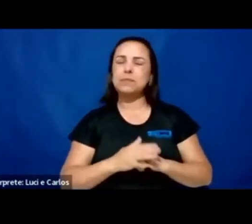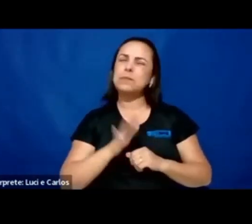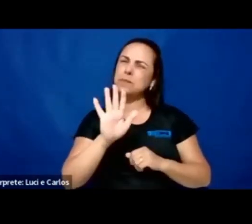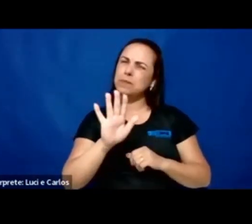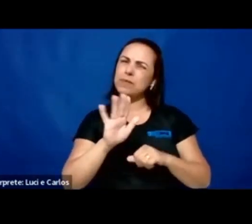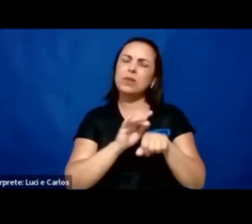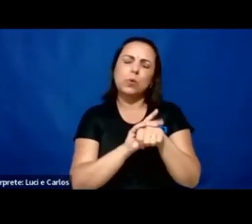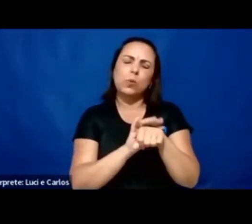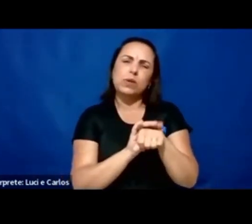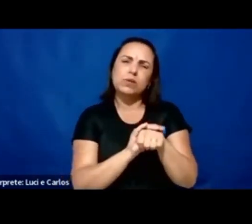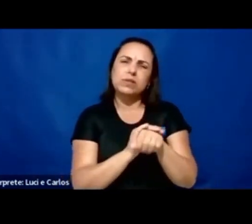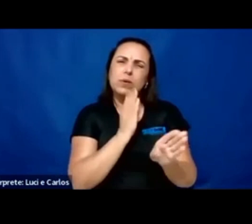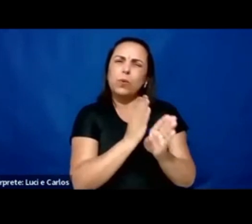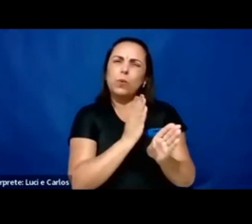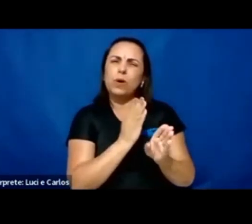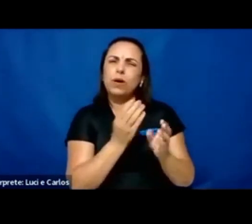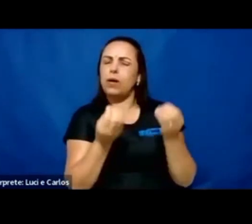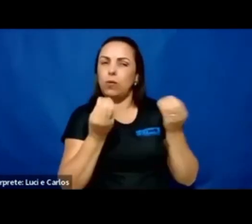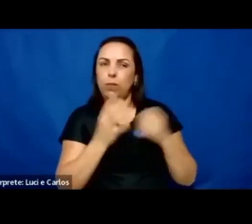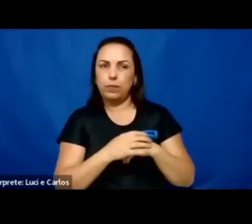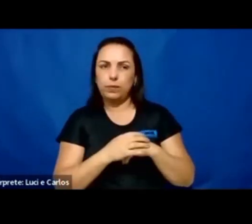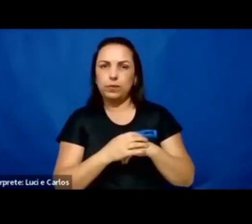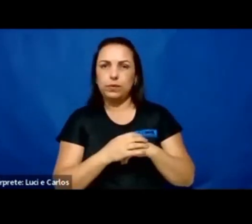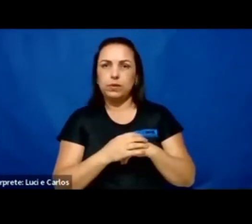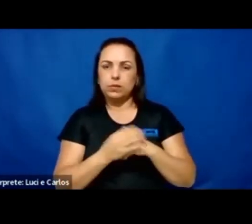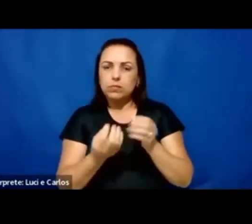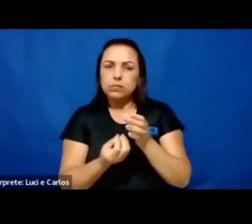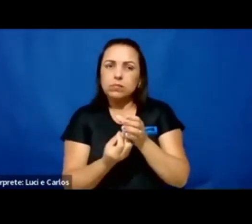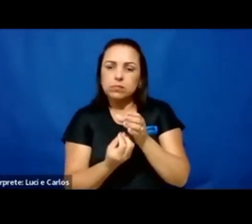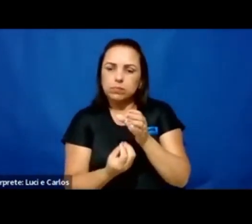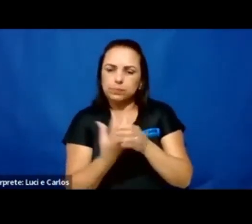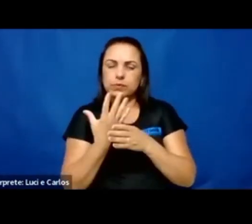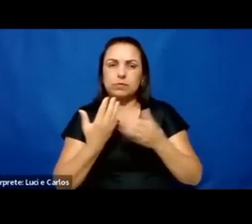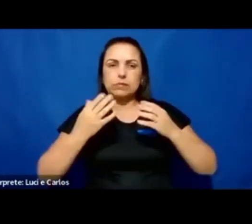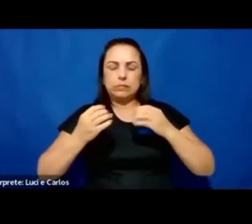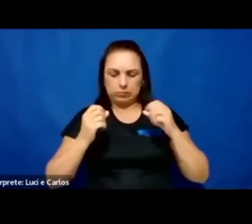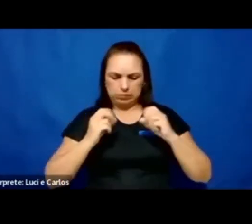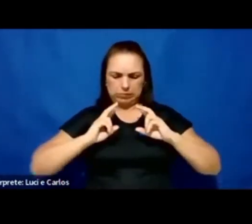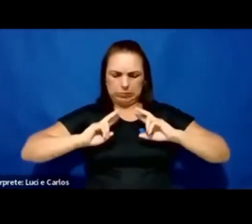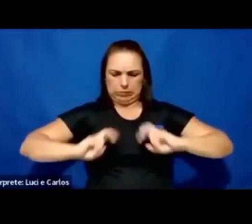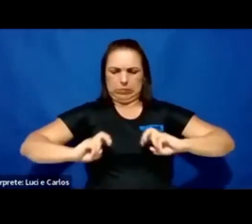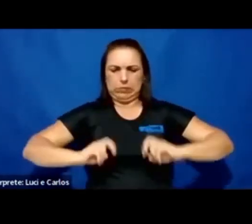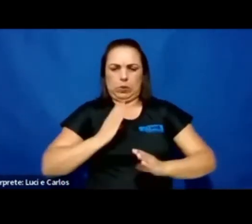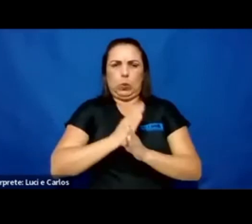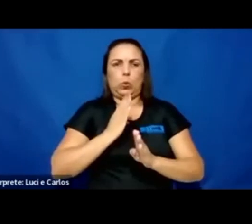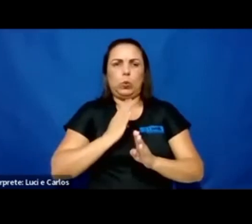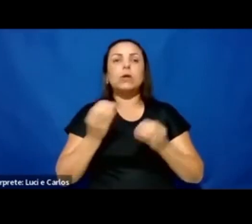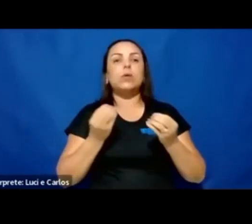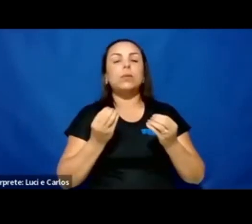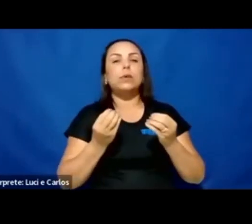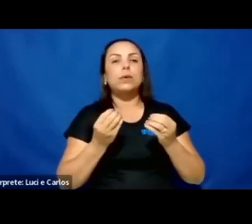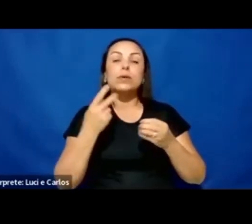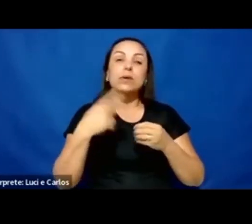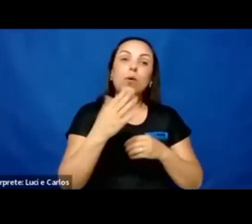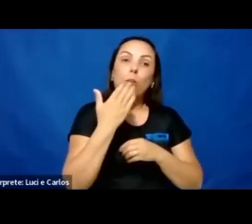principais causas de câncer? Qual a relação do câncer com o alimento que a gente ingere, com a